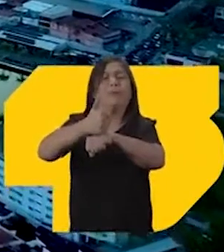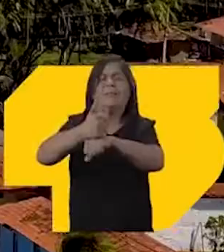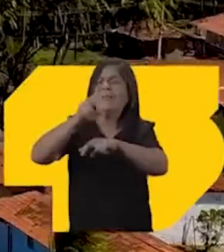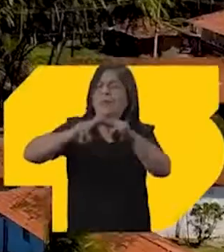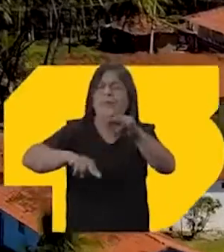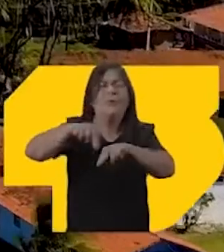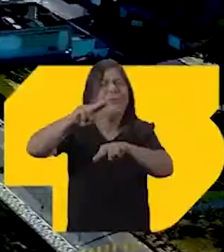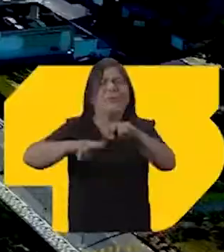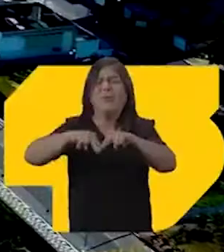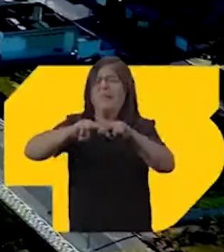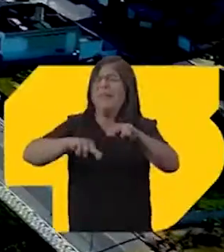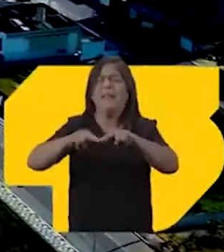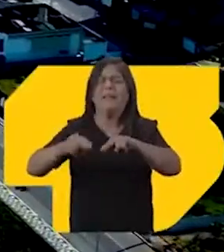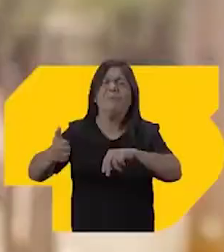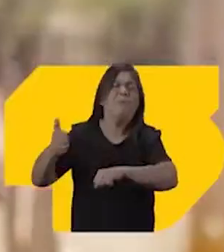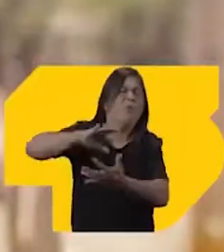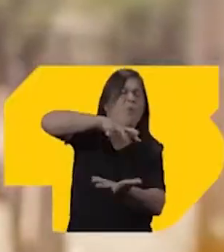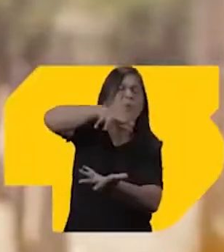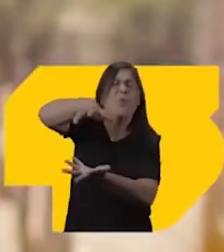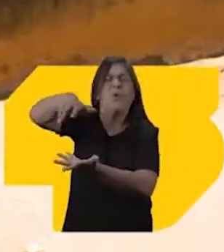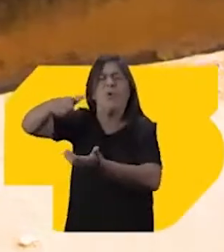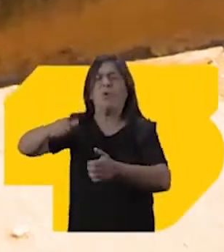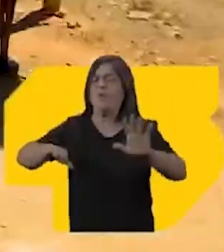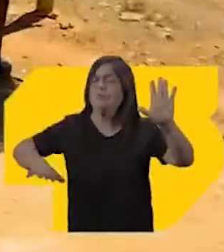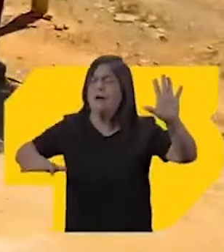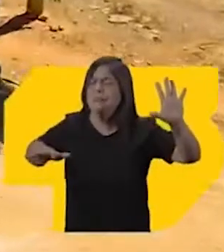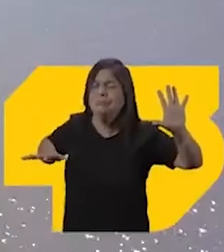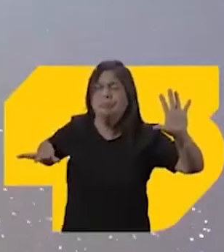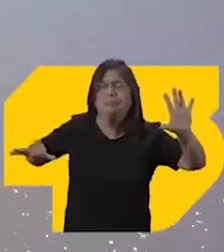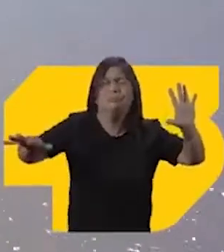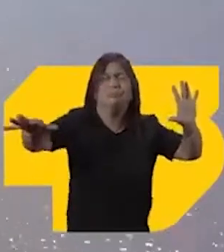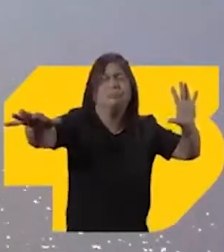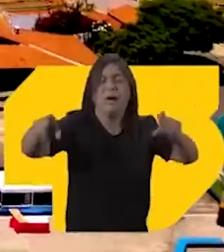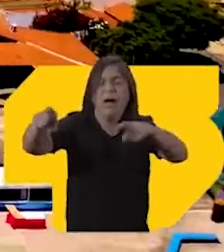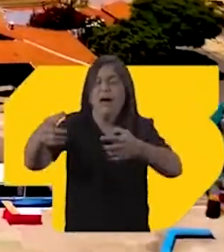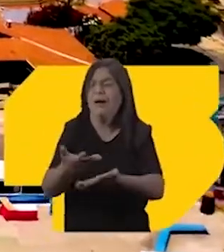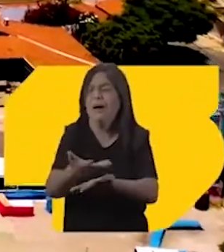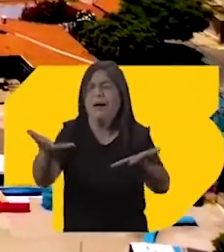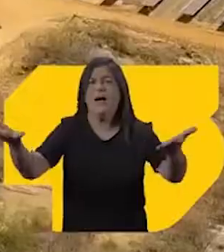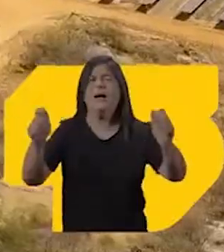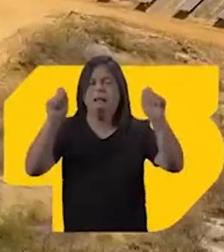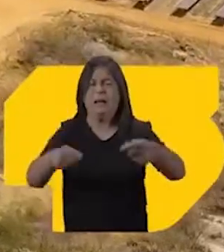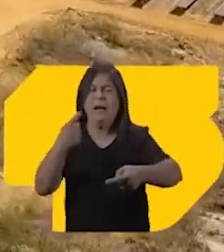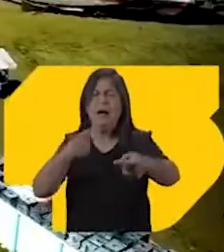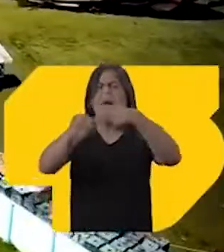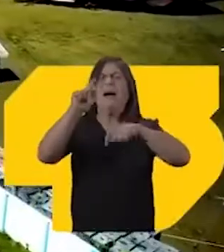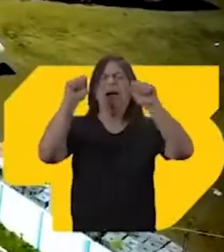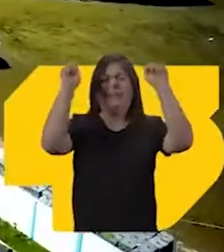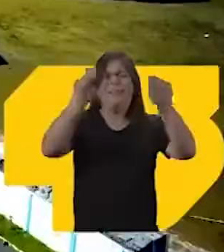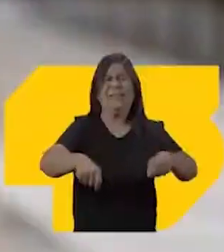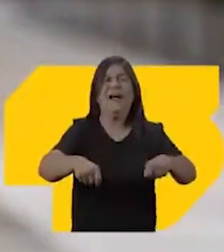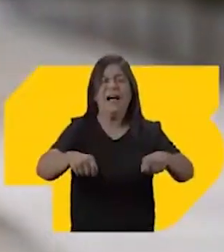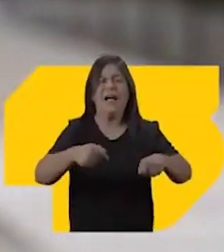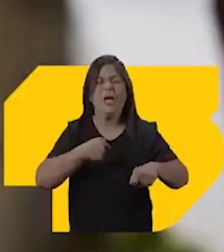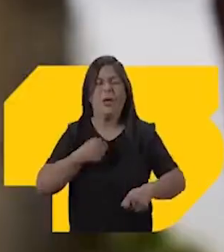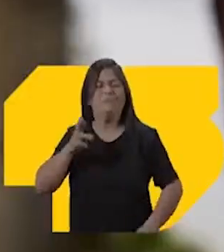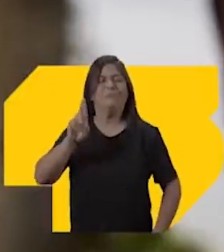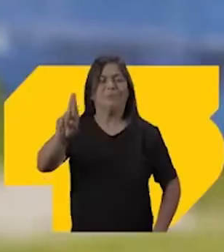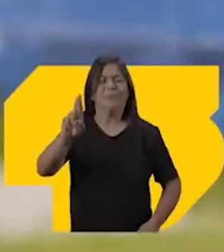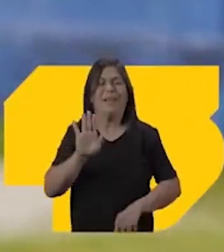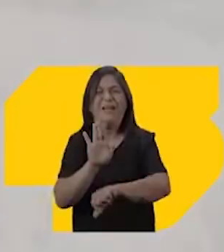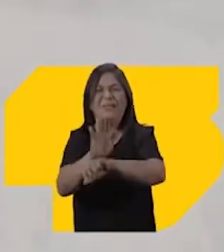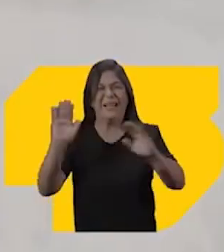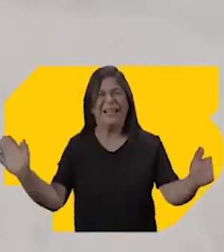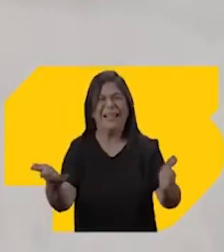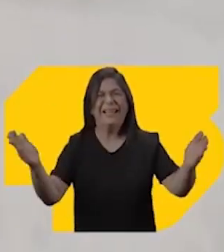do mundo, um litoral que encanta e um sertanejo que inspira. Tenho certeza de que o nosso estado pode chegar muito mais longe e quero